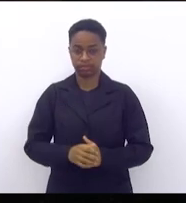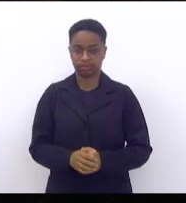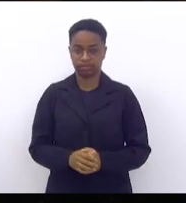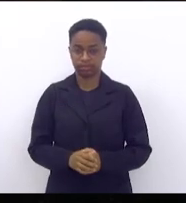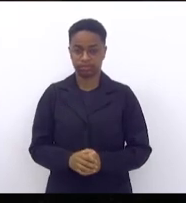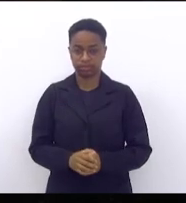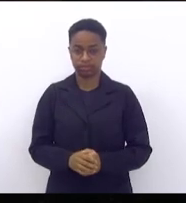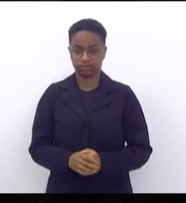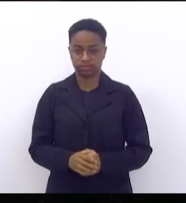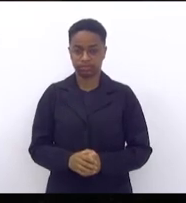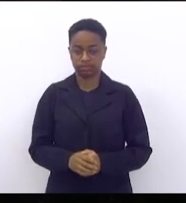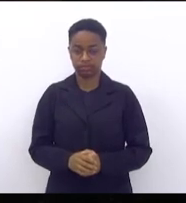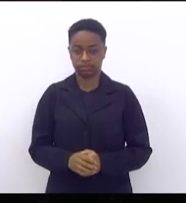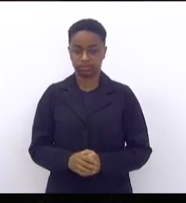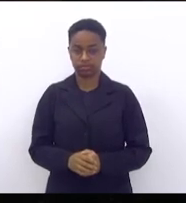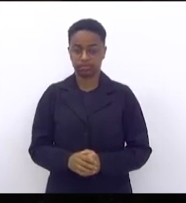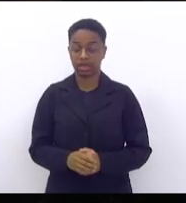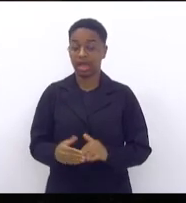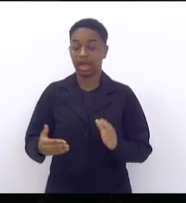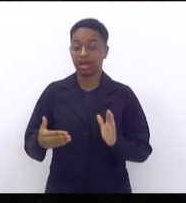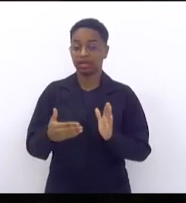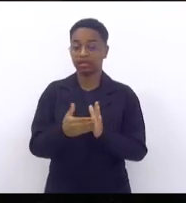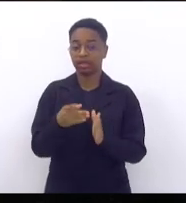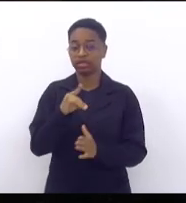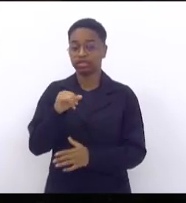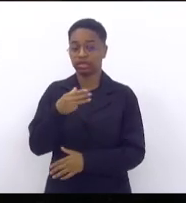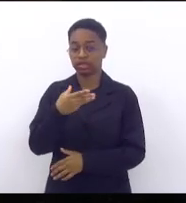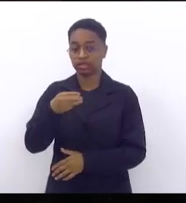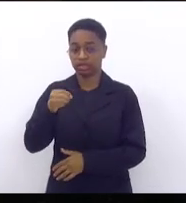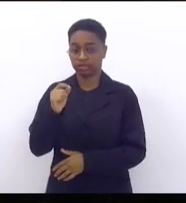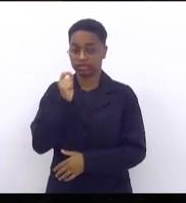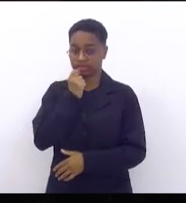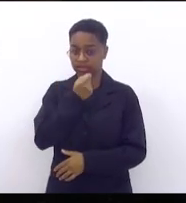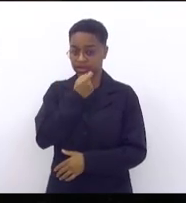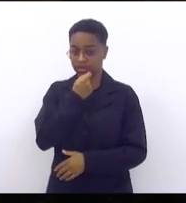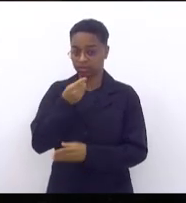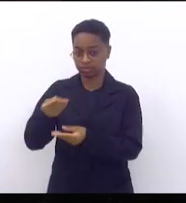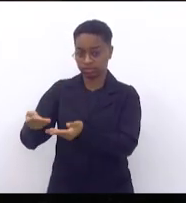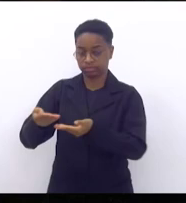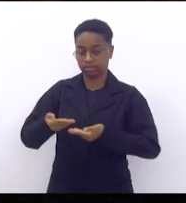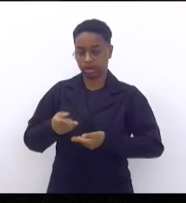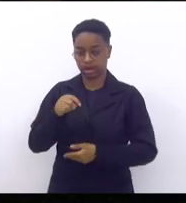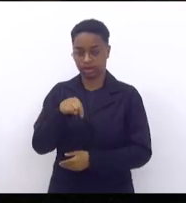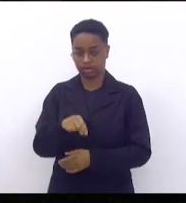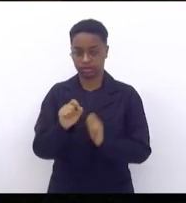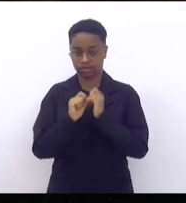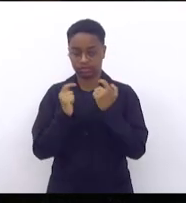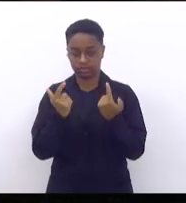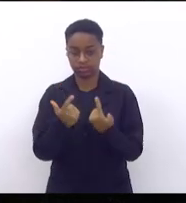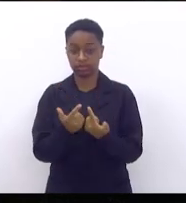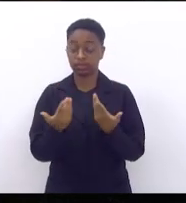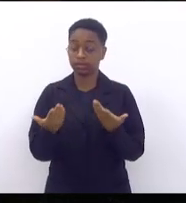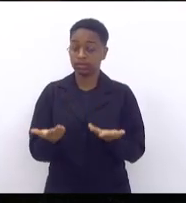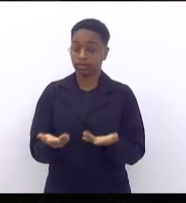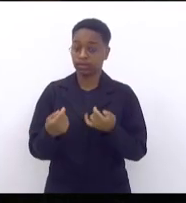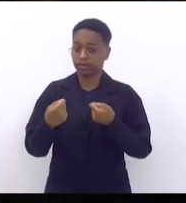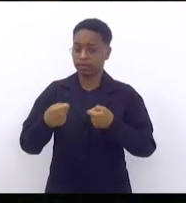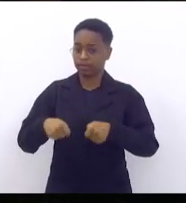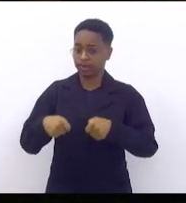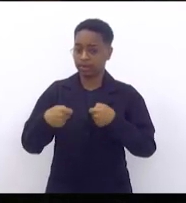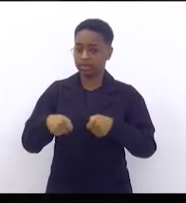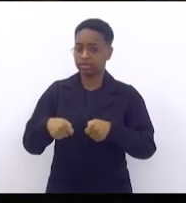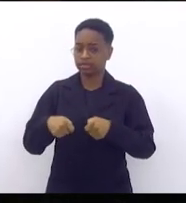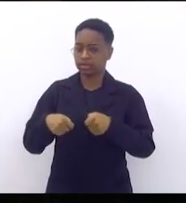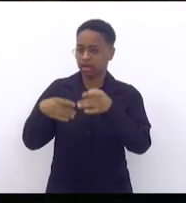ela vai chegar até 30 de setembro aqui na casa. E temos que ter um olhar, um